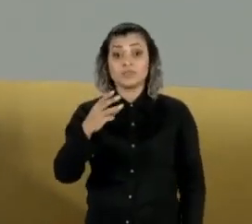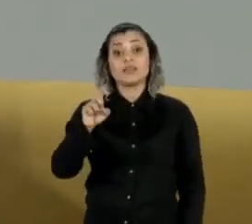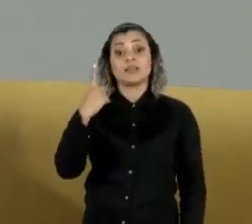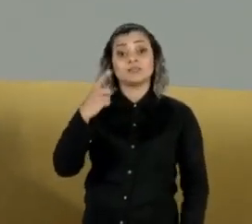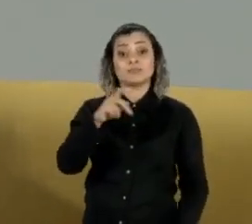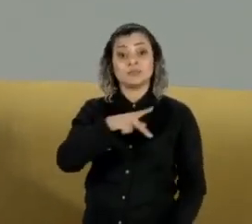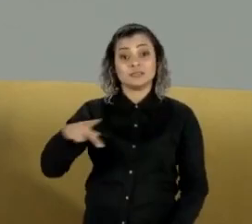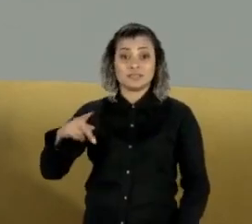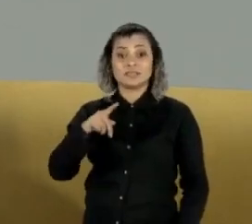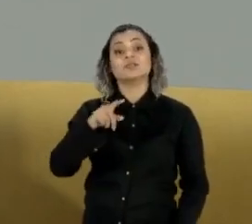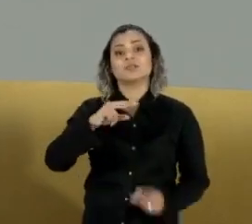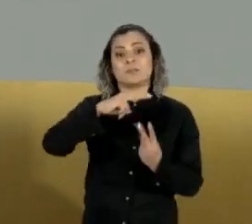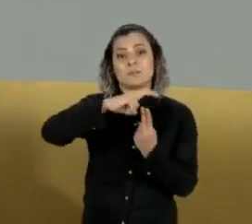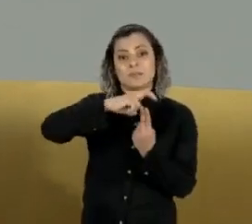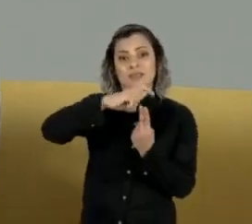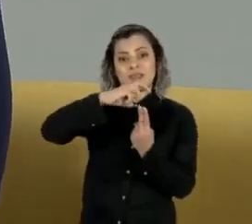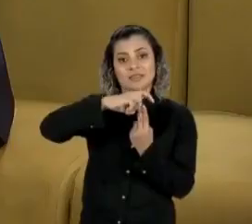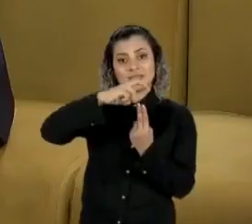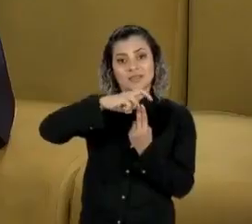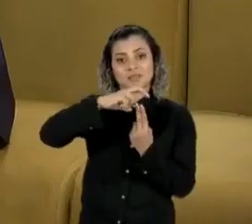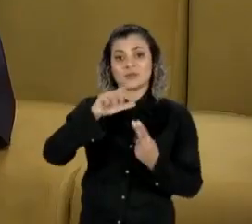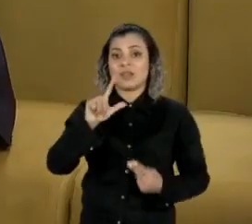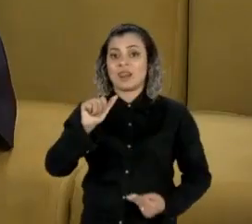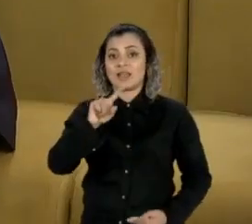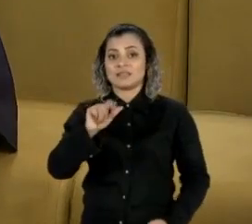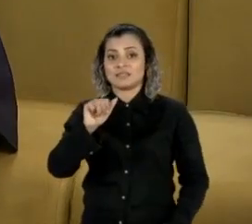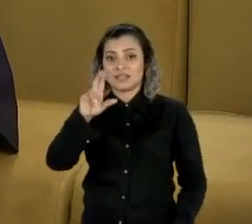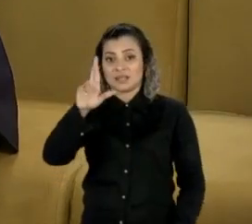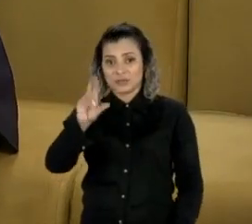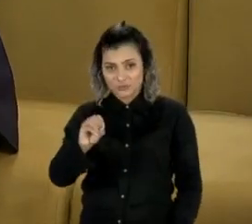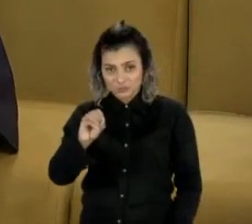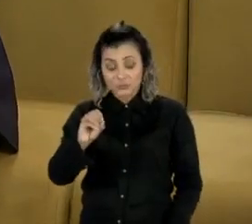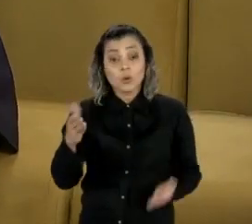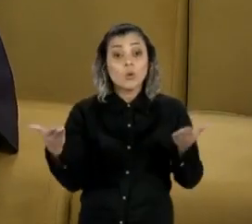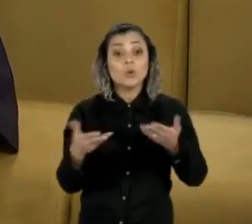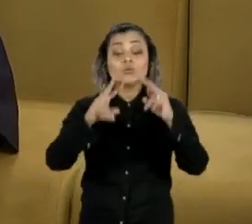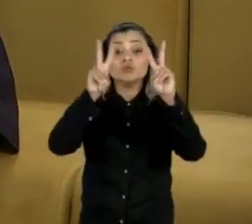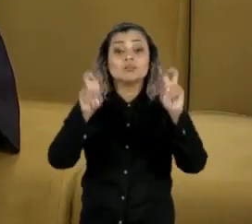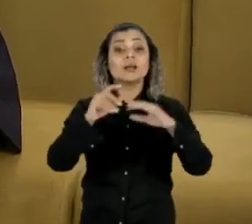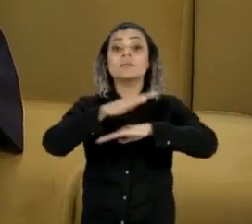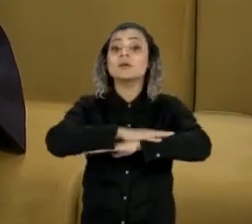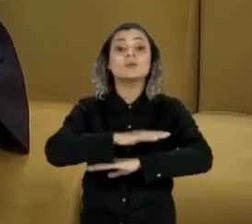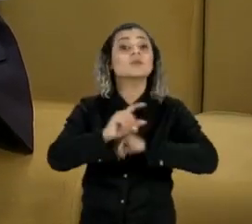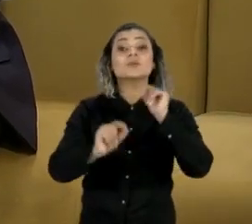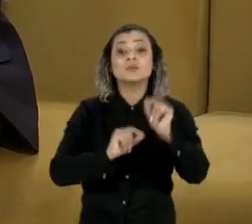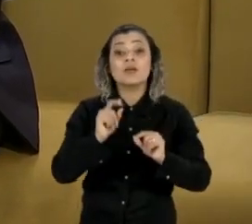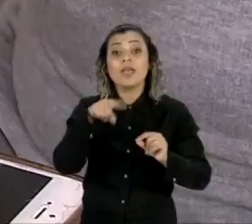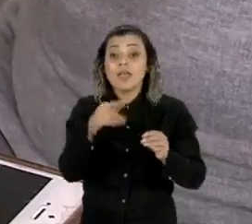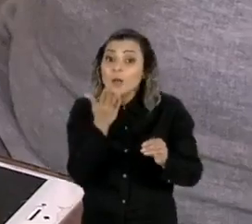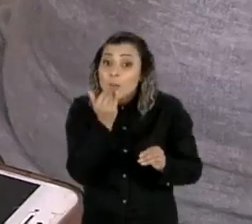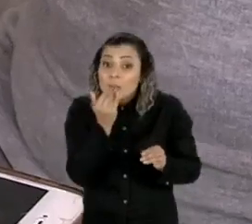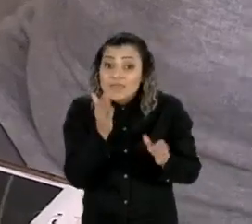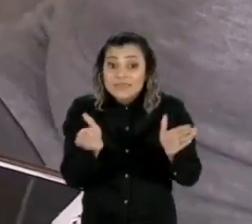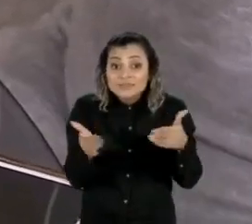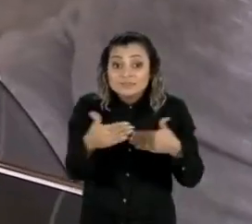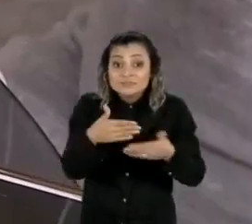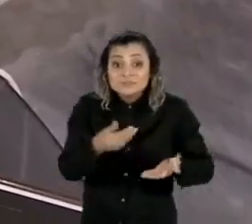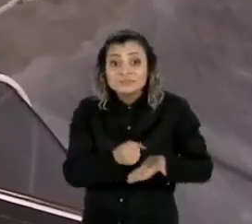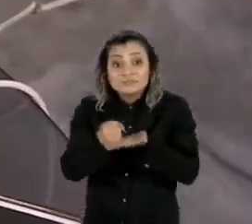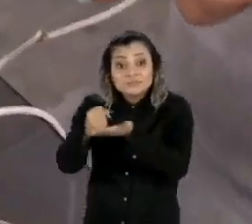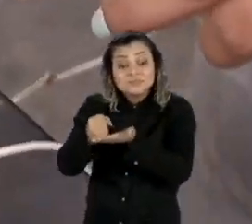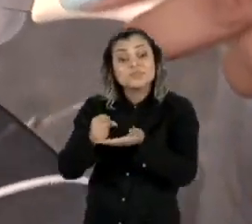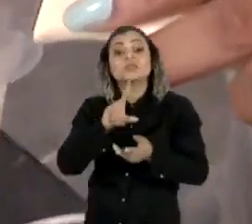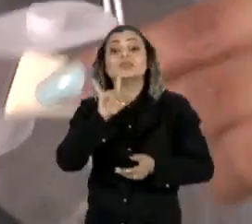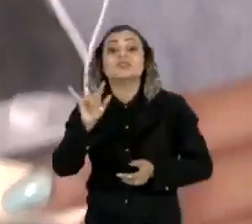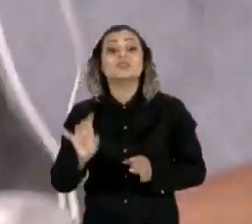Bradesco, Lázaro de Melo Brandão. No estúdio, nosso assunto hoje é a volta das marmitas. No Dia da Alimentação,